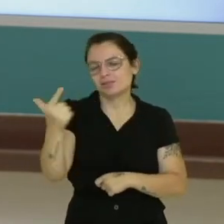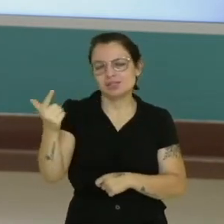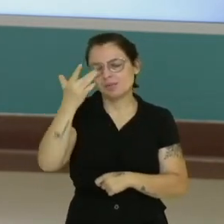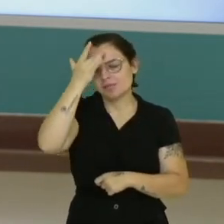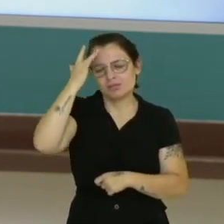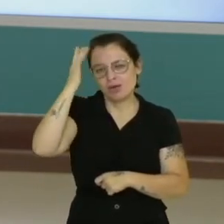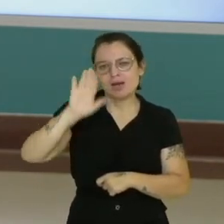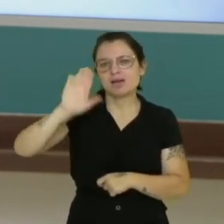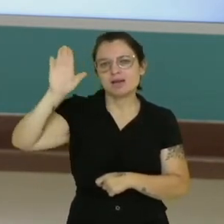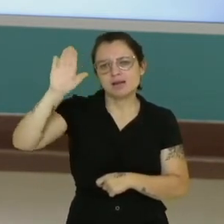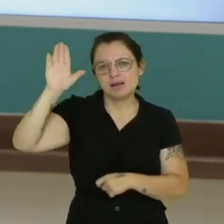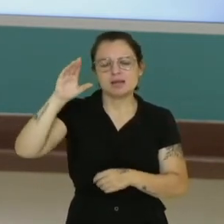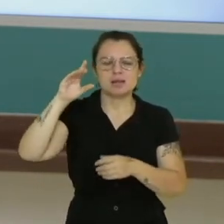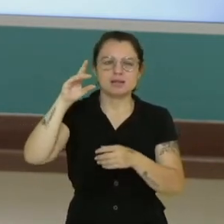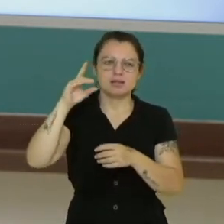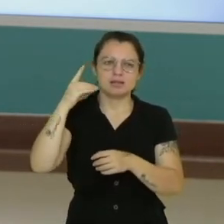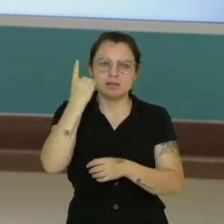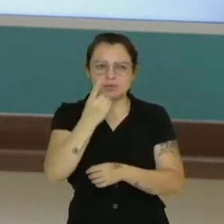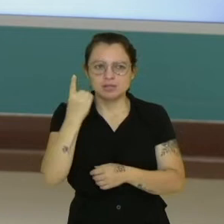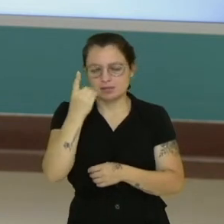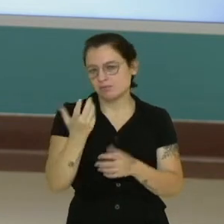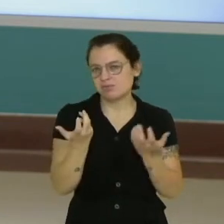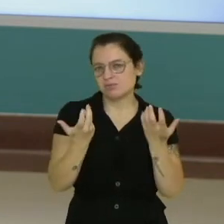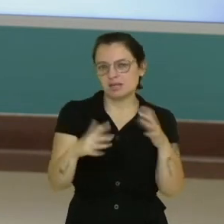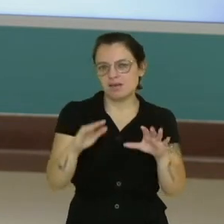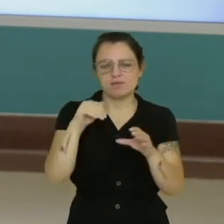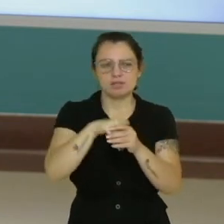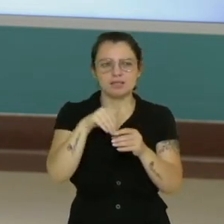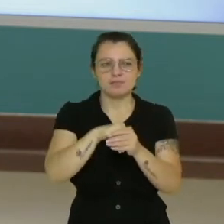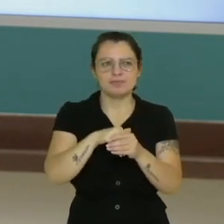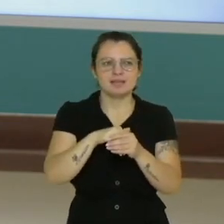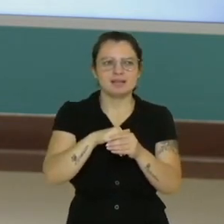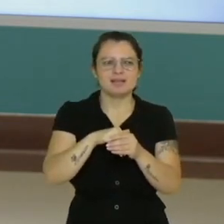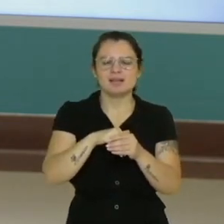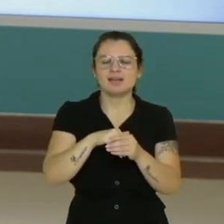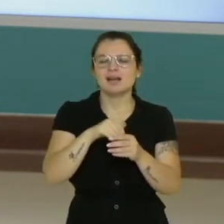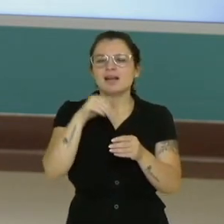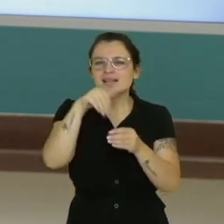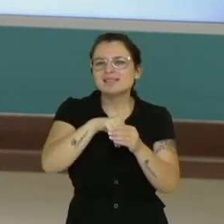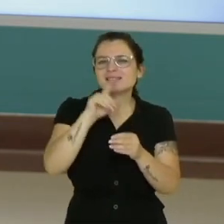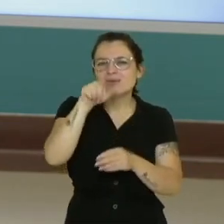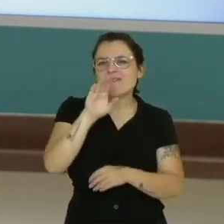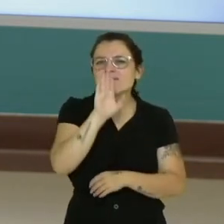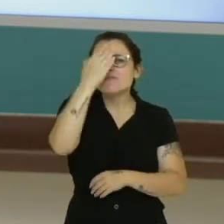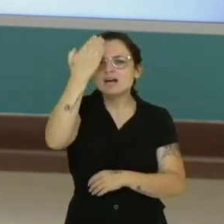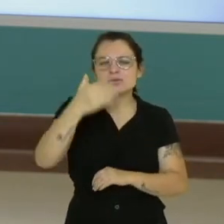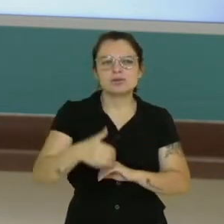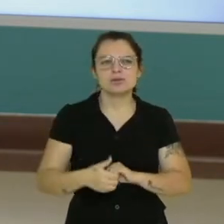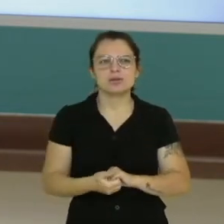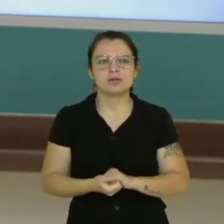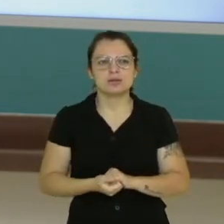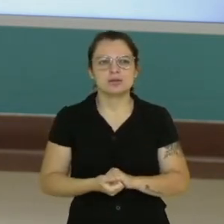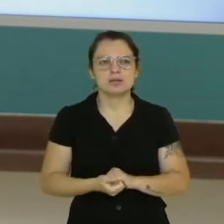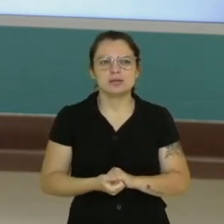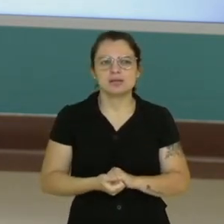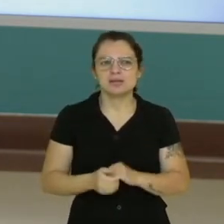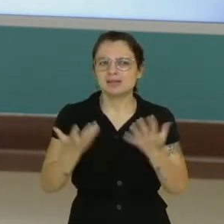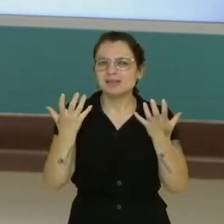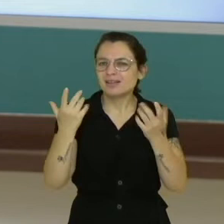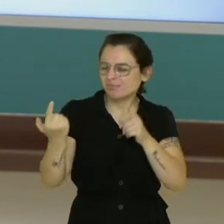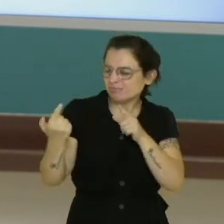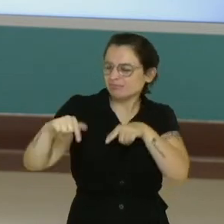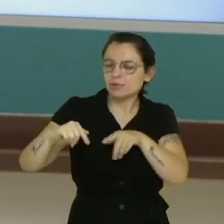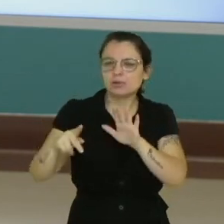deputado, eles não votavam nas eleições. Para eles, as eleições eram uma farsa total. E eles se opunham a